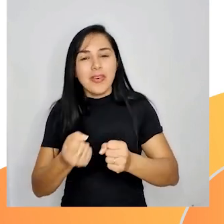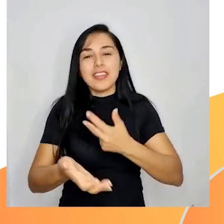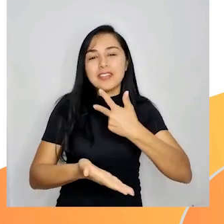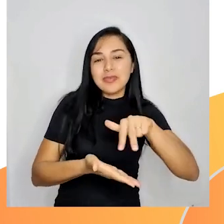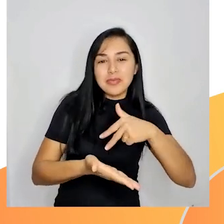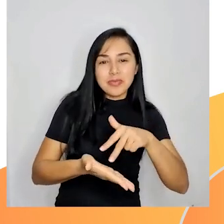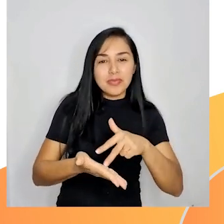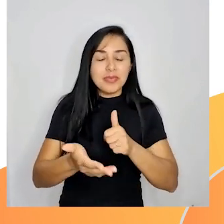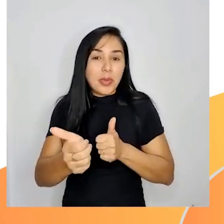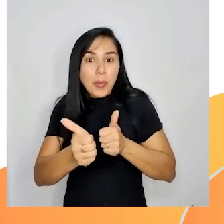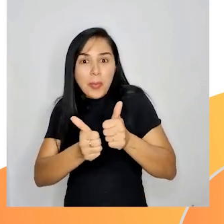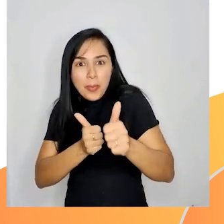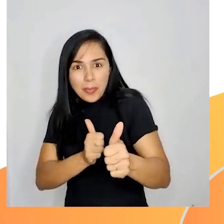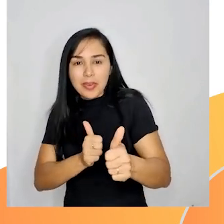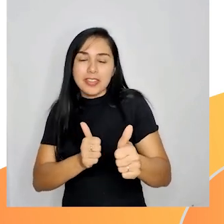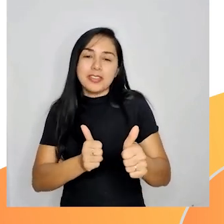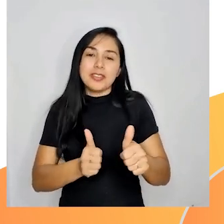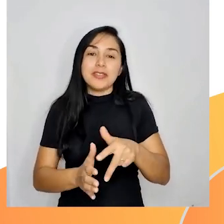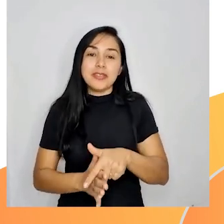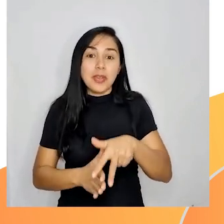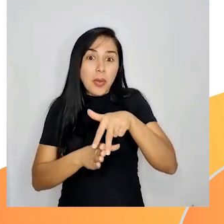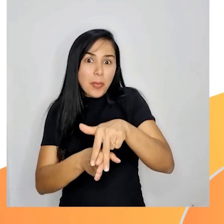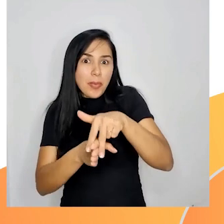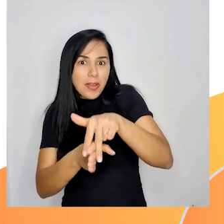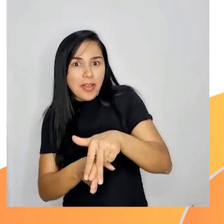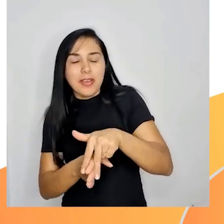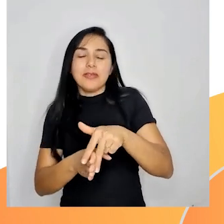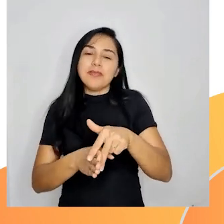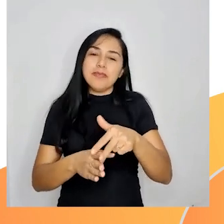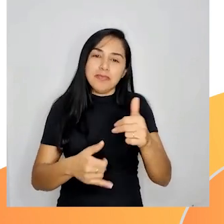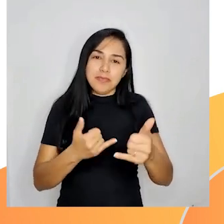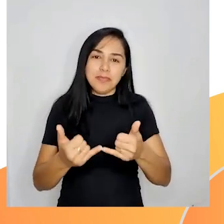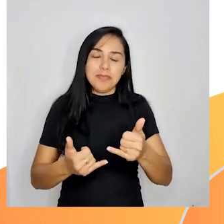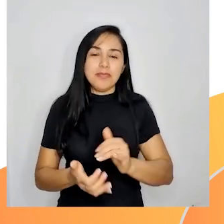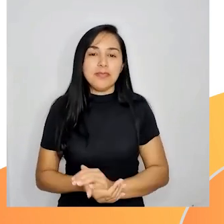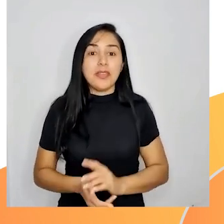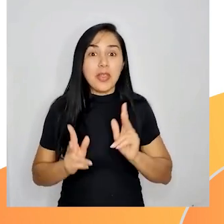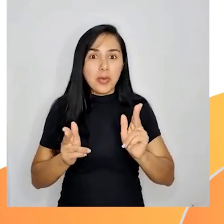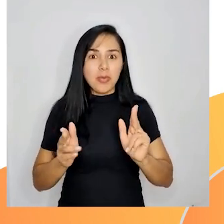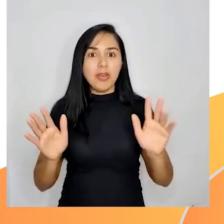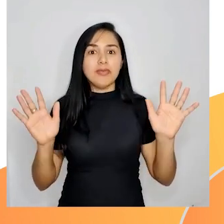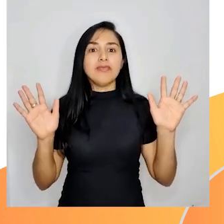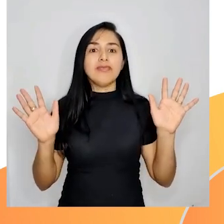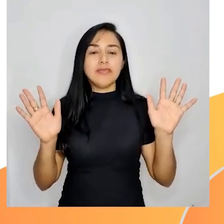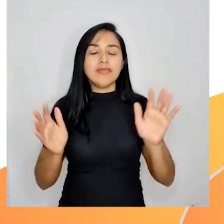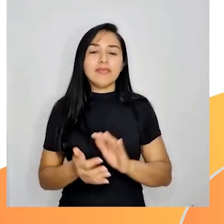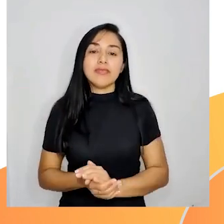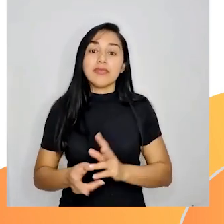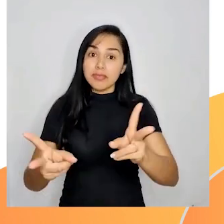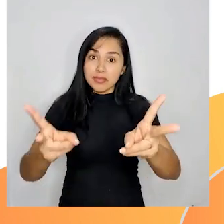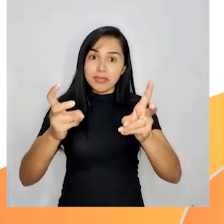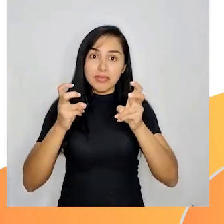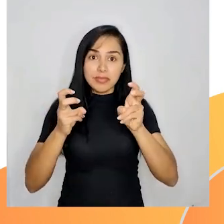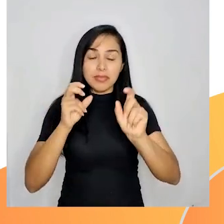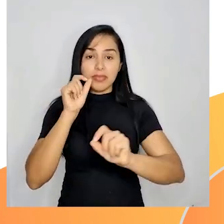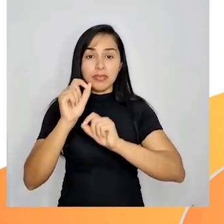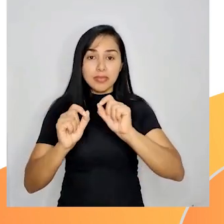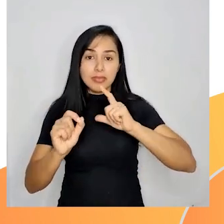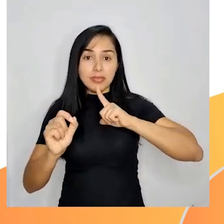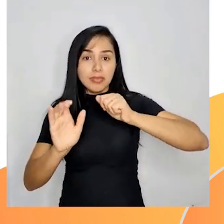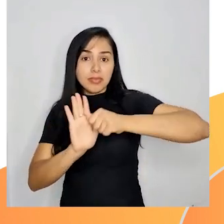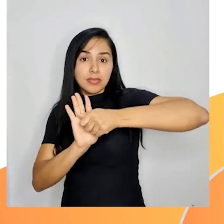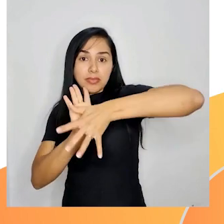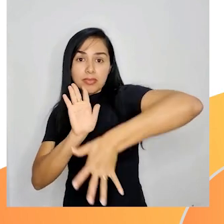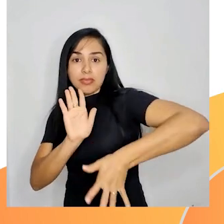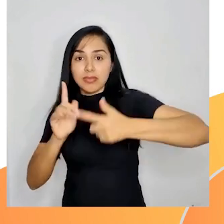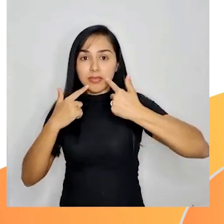bamboleando nas cangalhas, como espantalhos. Olhem só a figura de linguagem que o eu